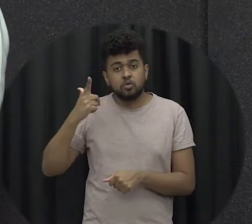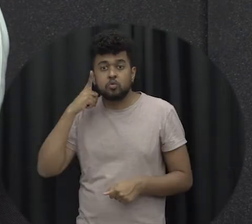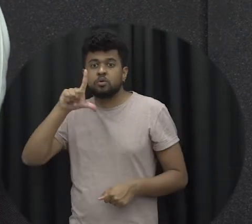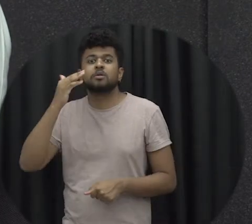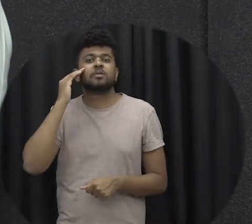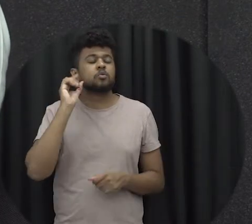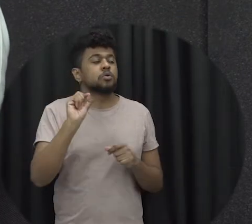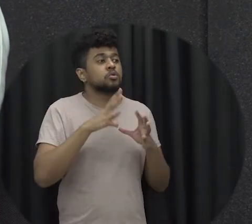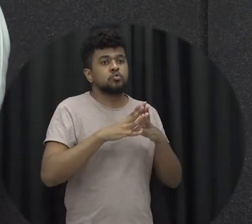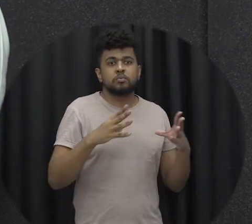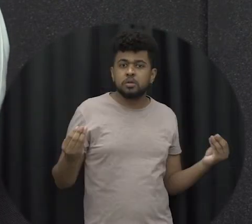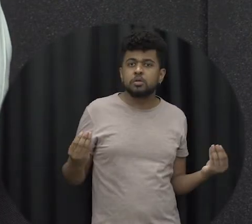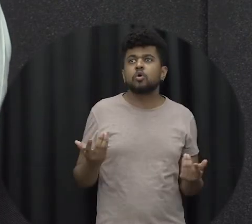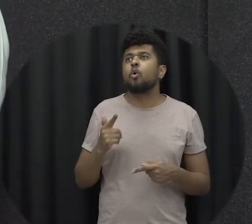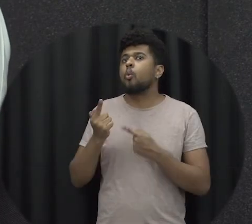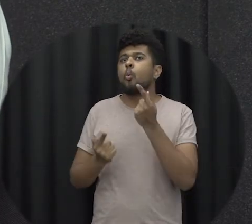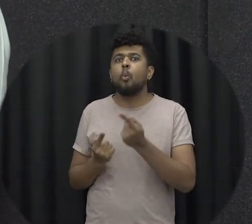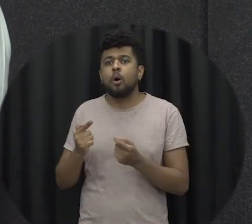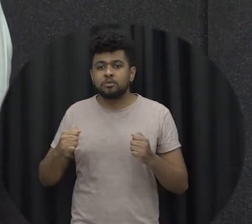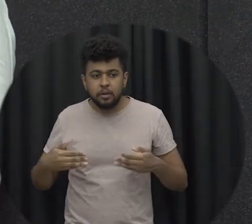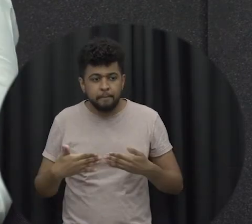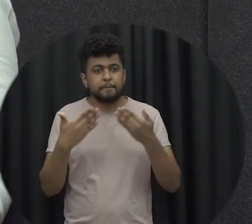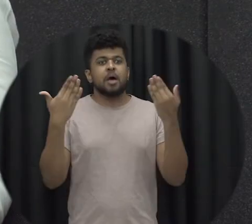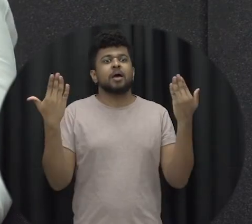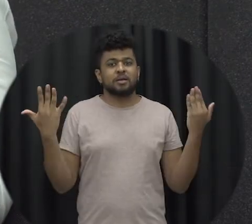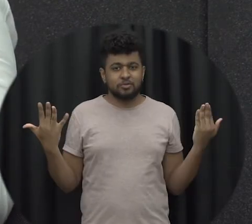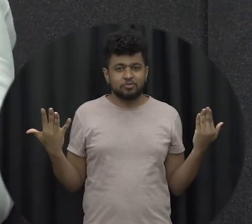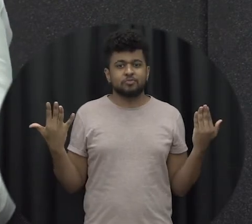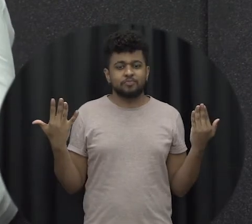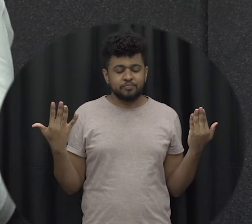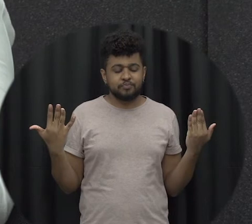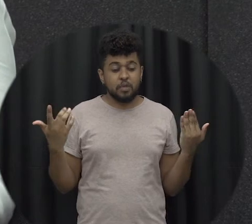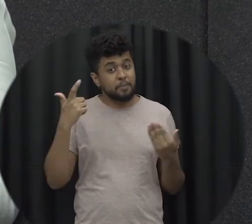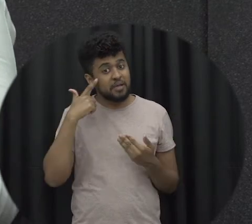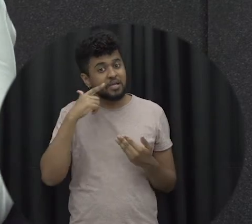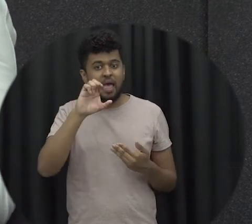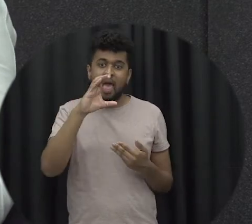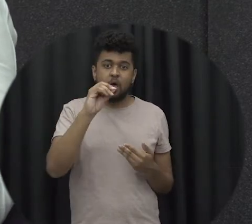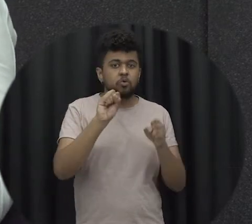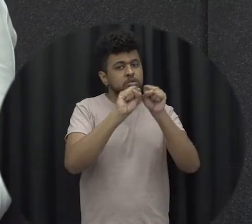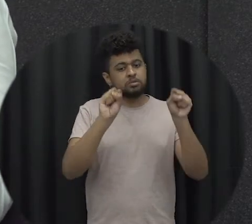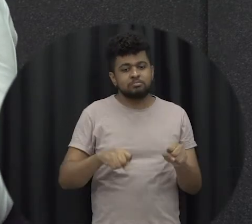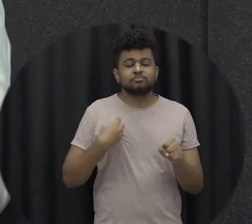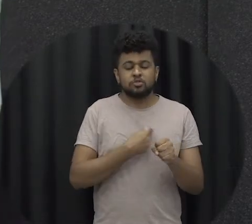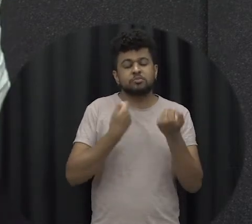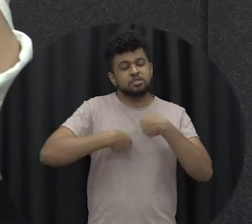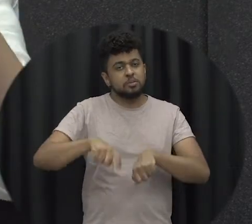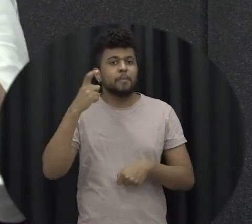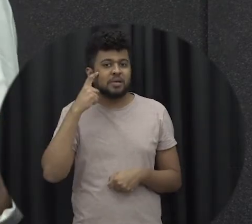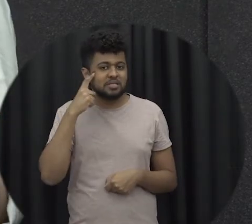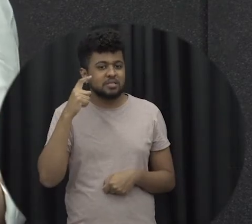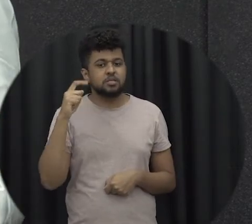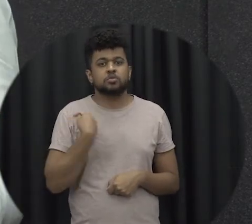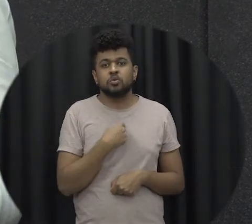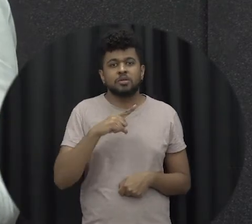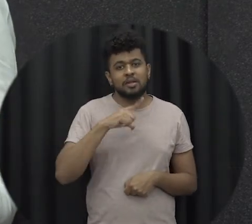que está sumindo e qual que é o impacto aí desse grupo. Então, acho que pensando em ecossistema, a gente também tem que pensar que a gente está